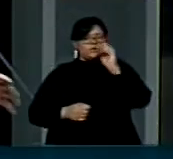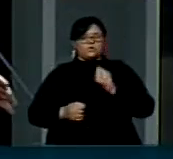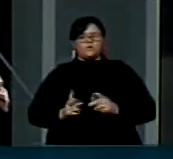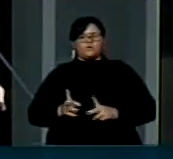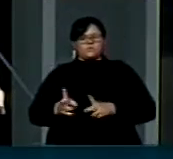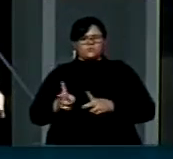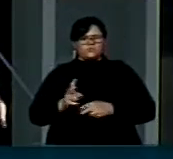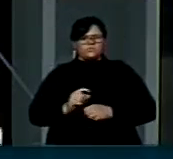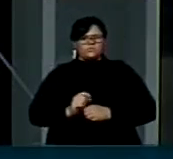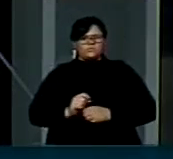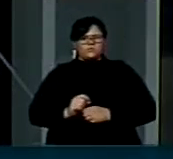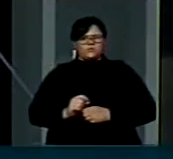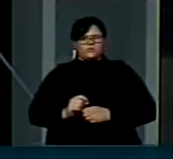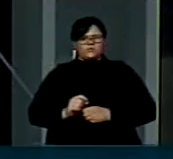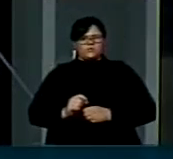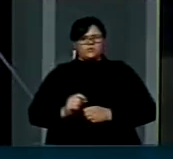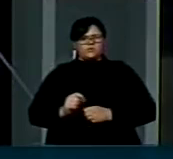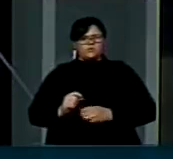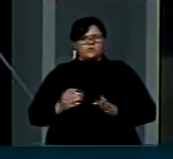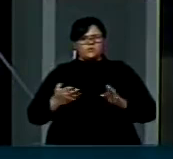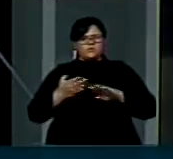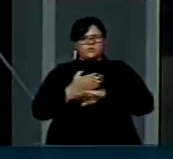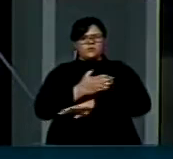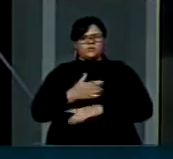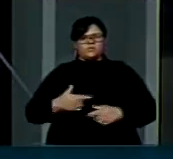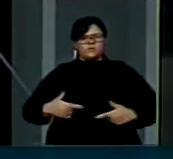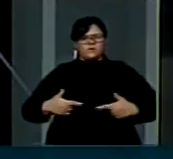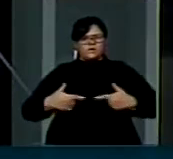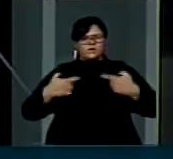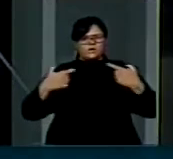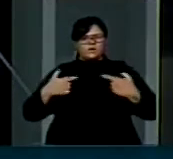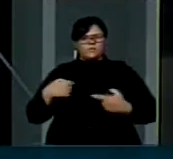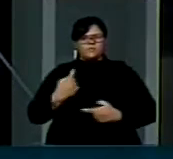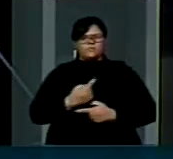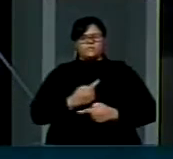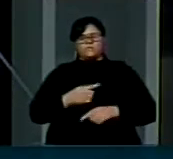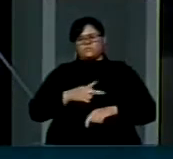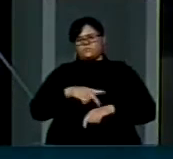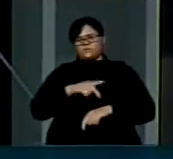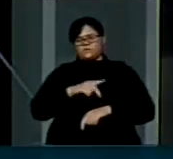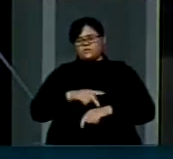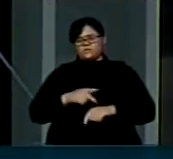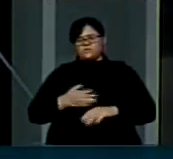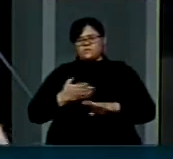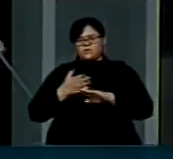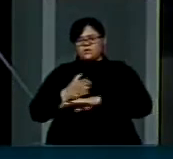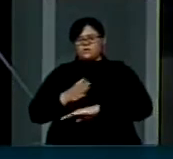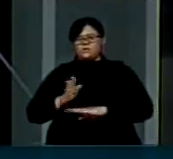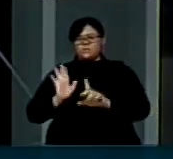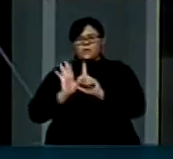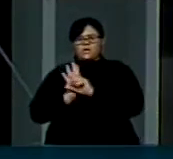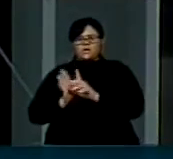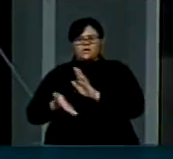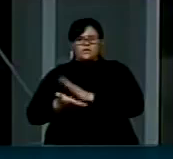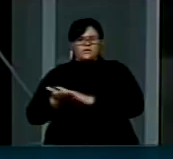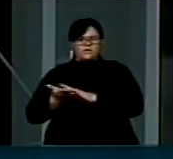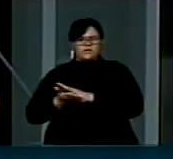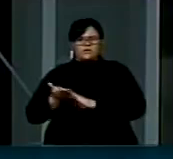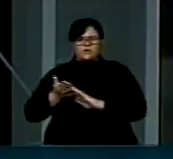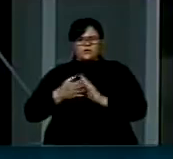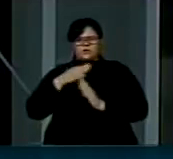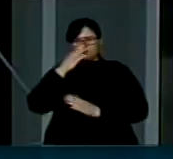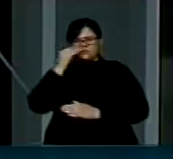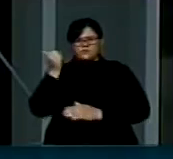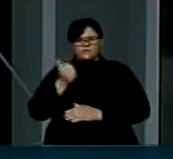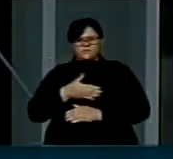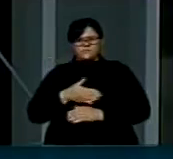a entrada de armas em nosso país, que entram pelo mercado negro, e possamos inibir o